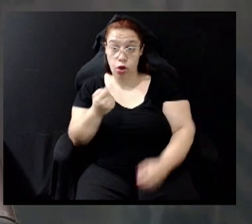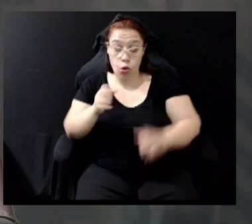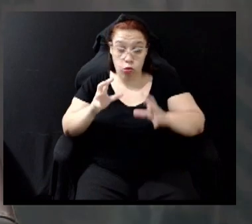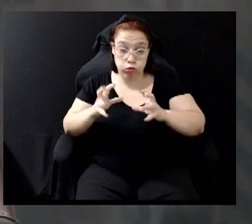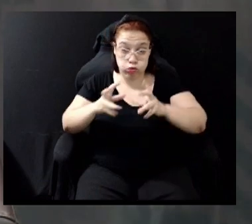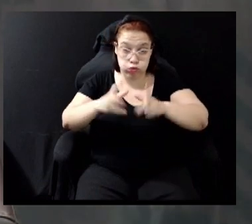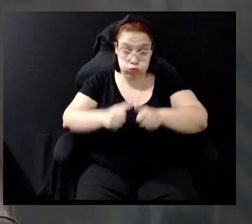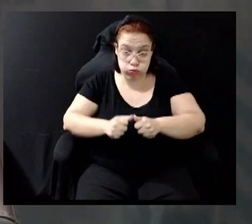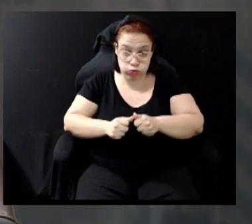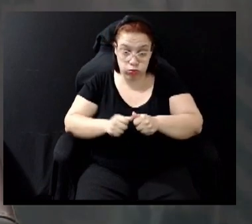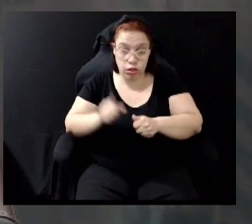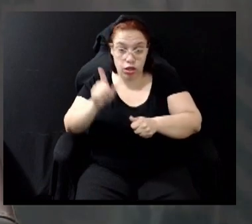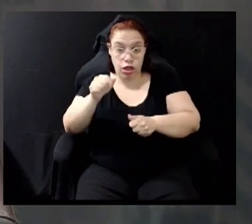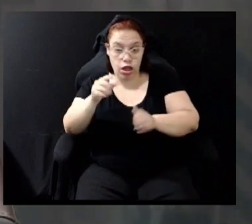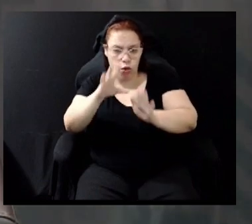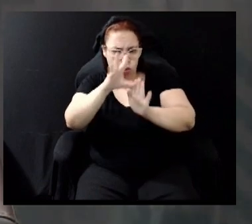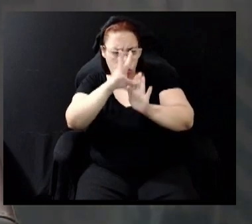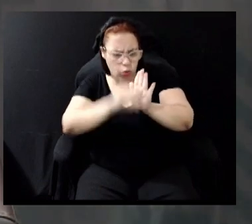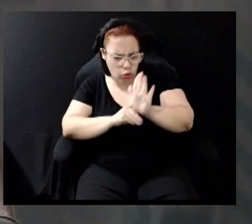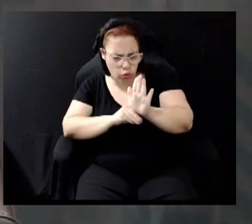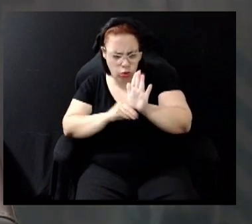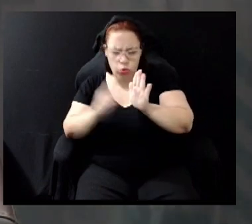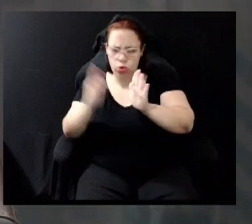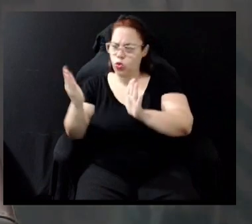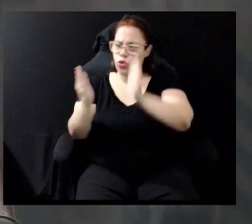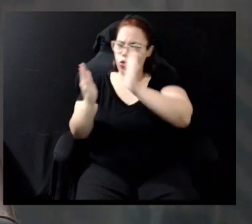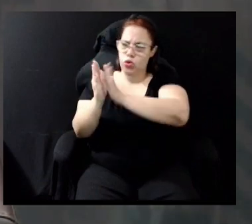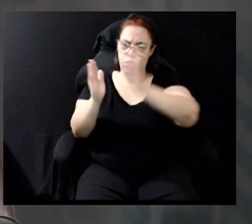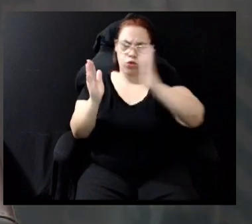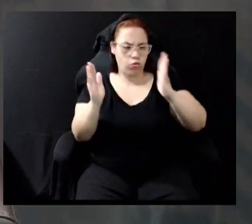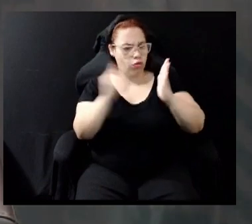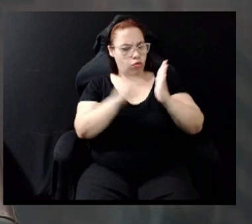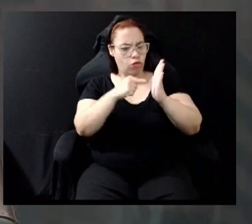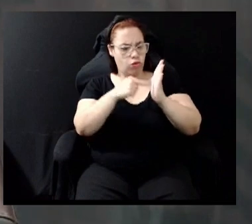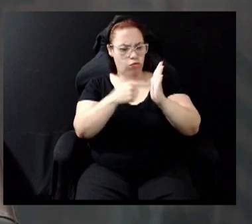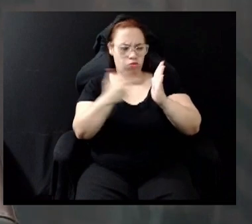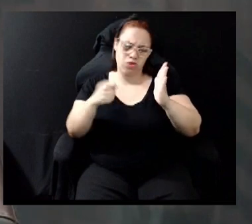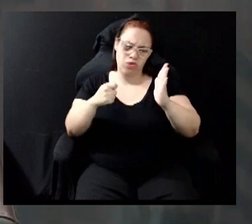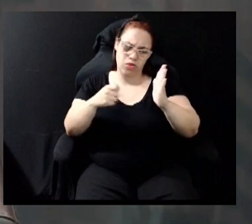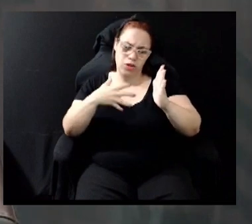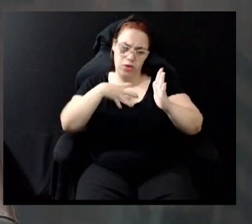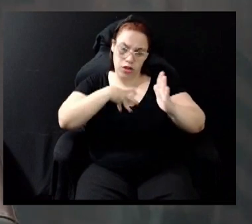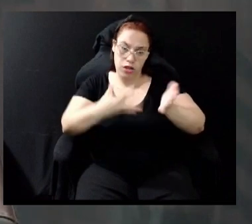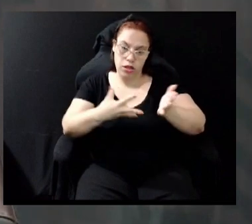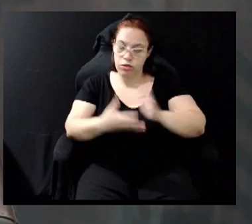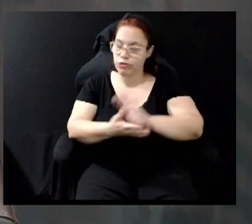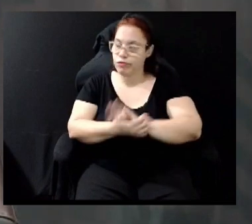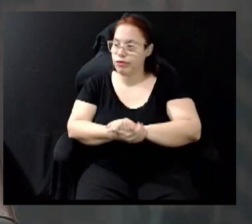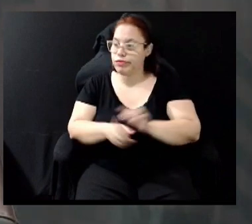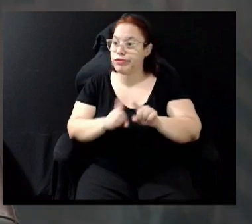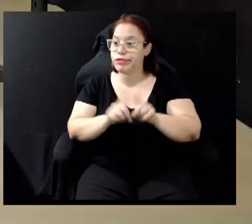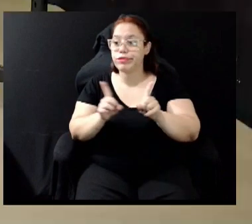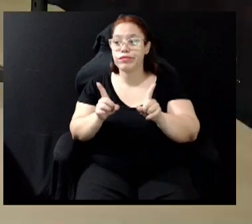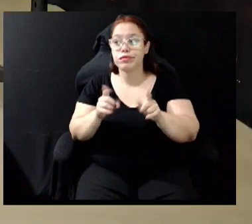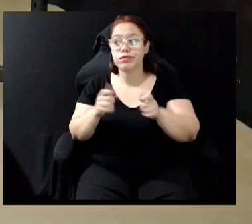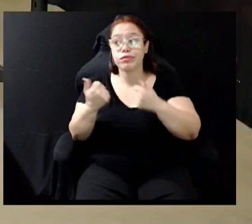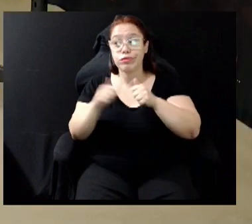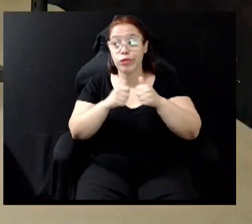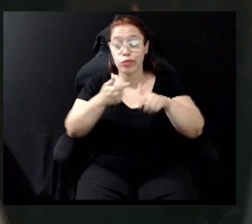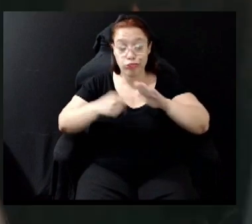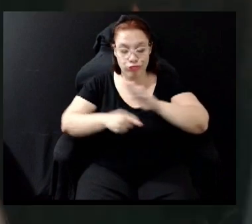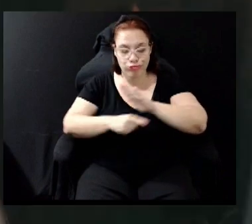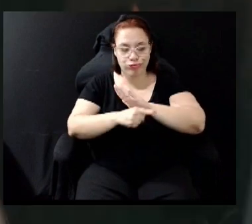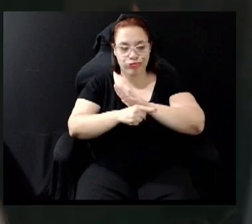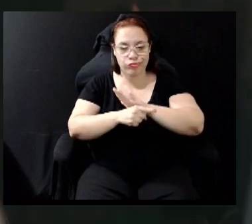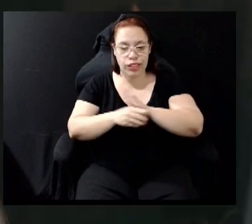é isso, é um espelhamento para suprir alguma coisa interna. Mas precisaria de uma análise mais profunda. Então, olha